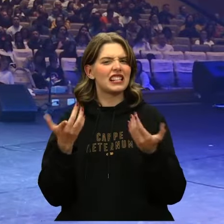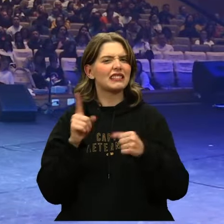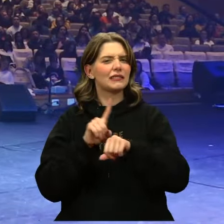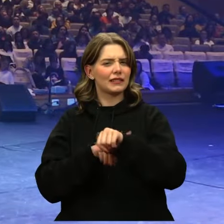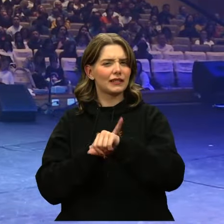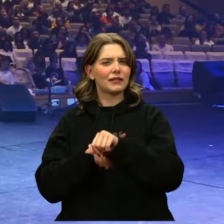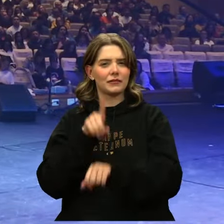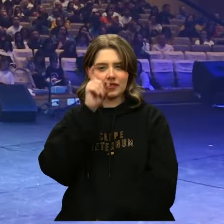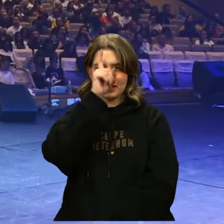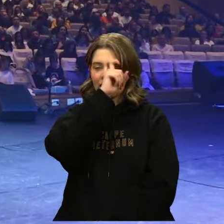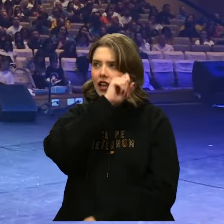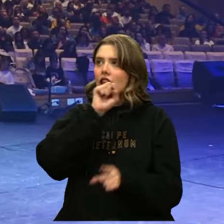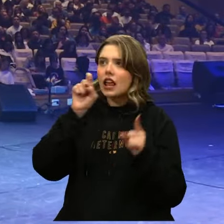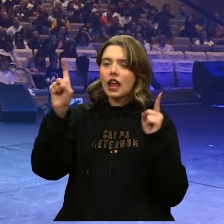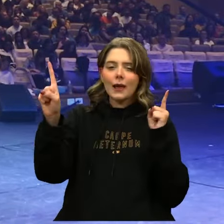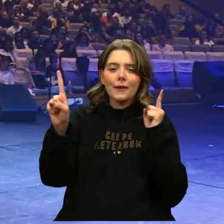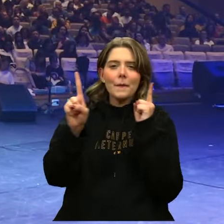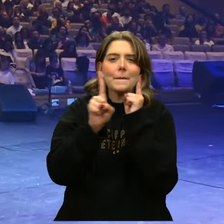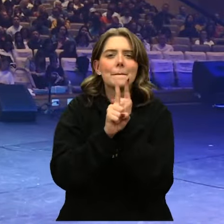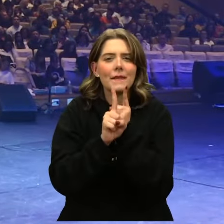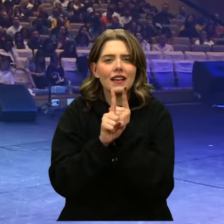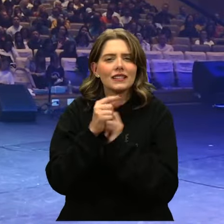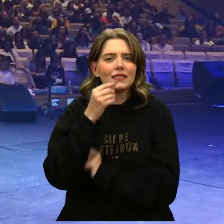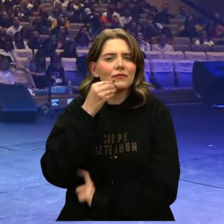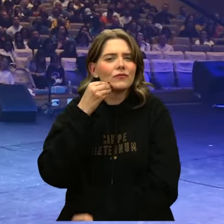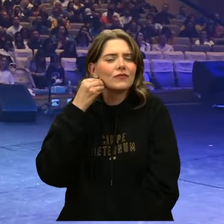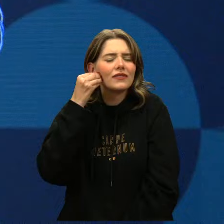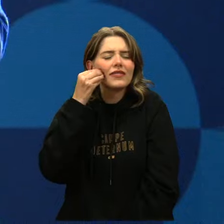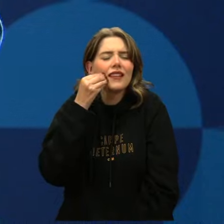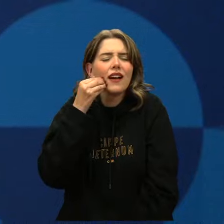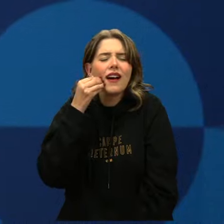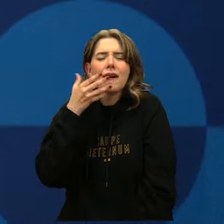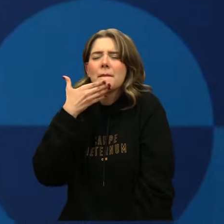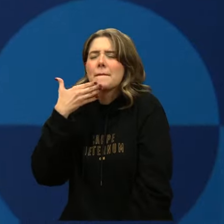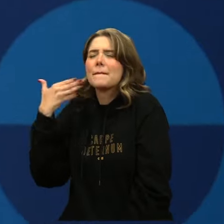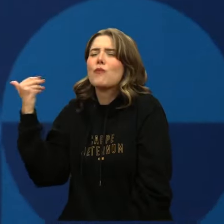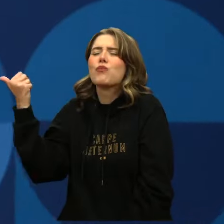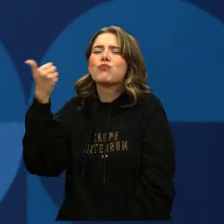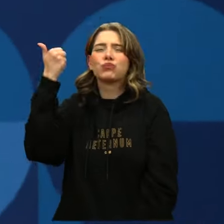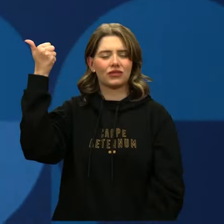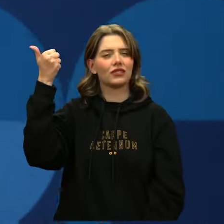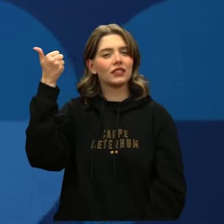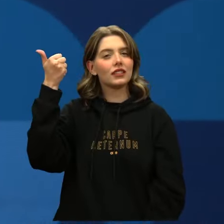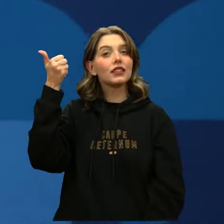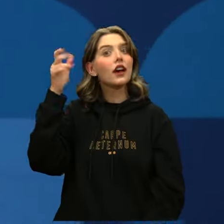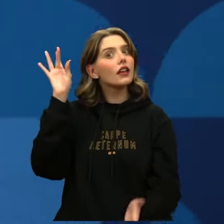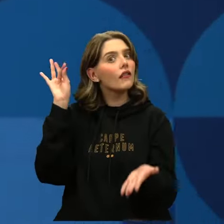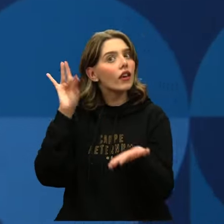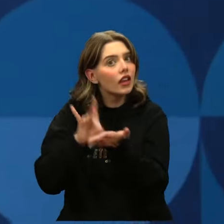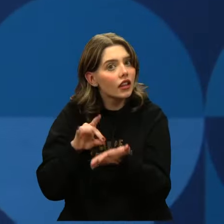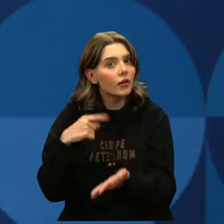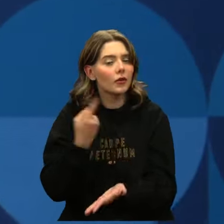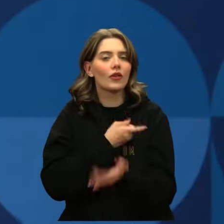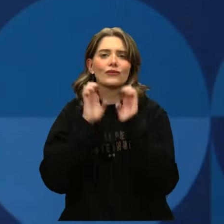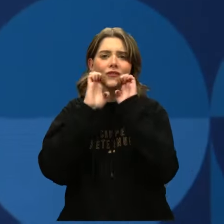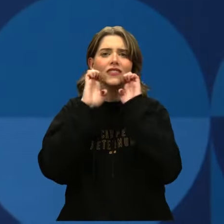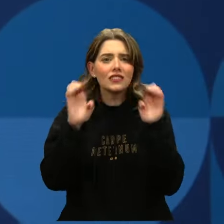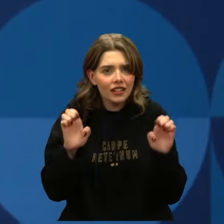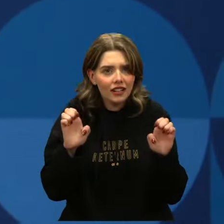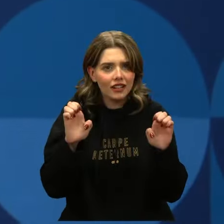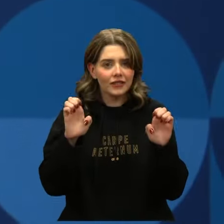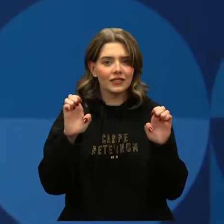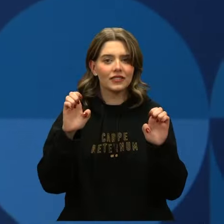eles encontraram as suas maiores oportunidades. E essa é a realidade sobre o Evangelho. Um cristão, muitas